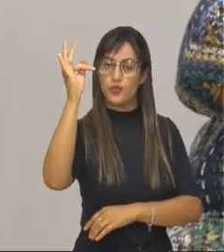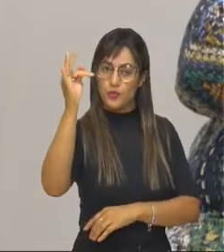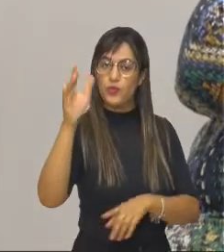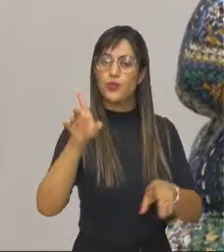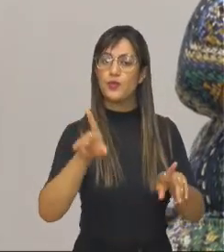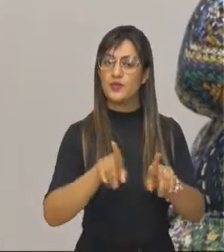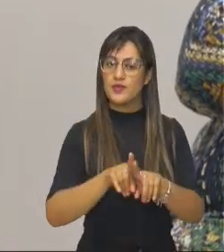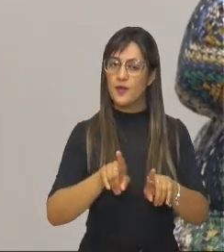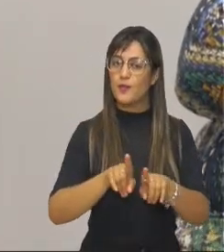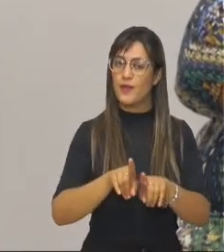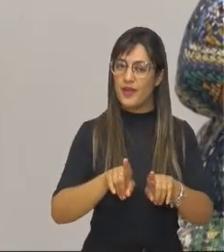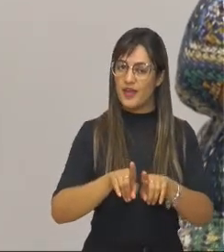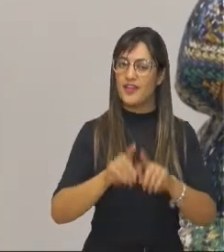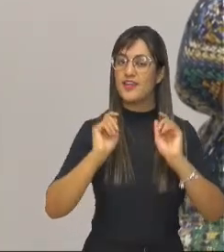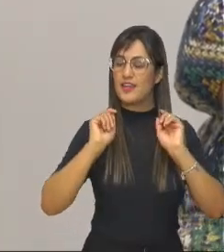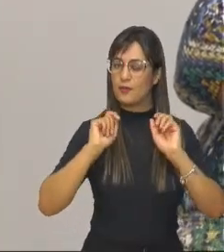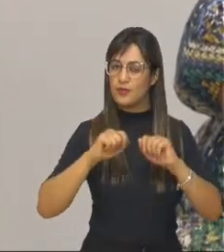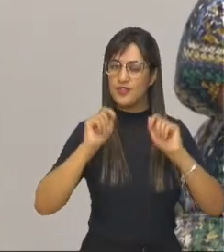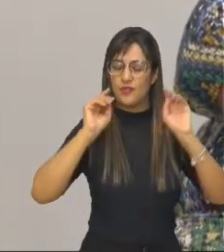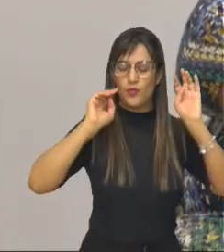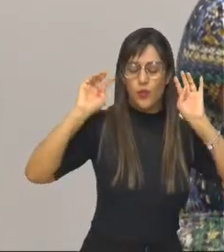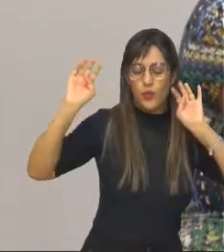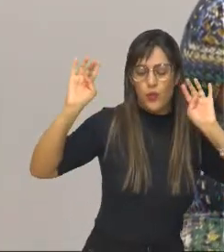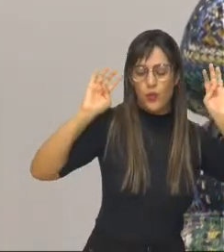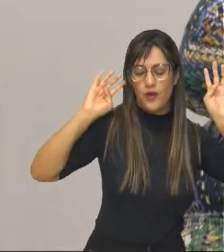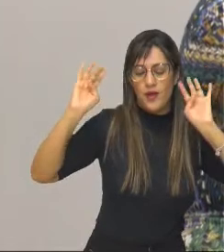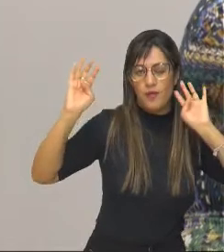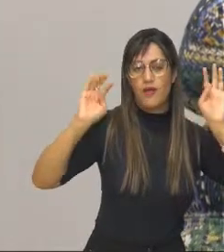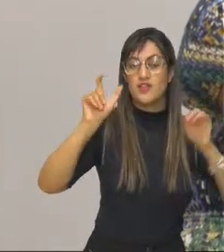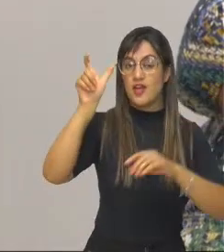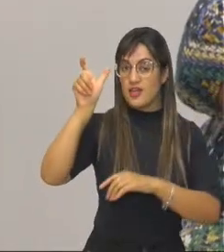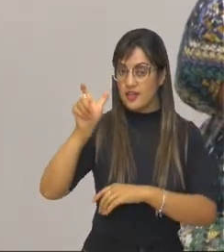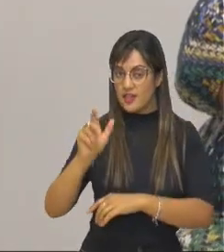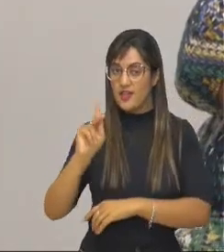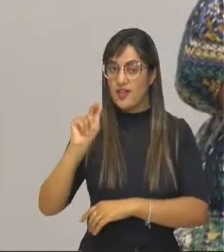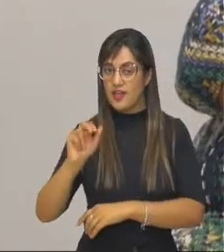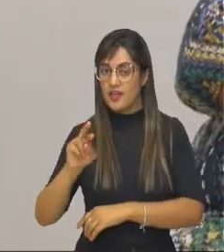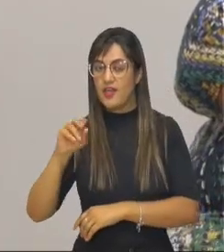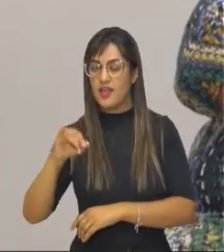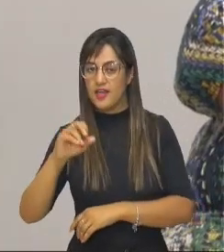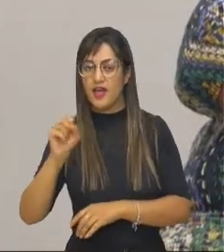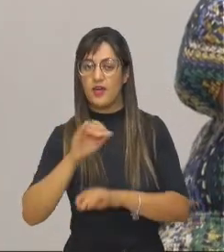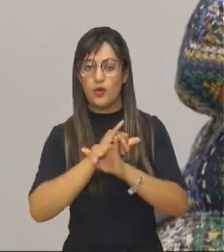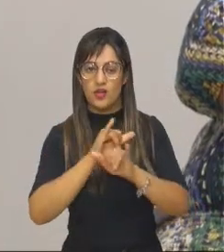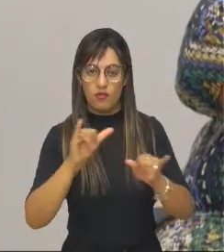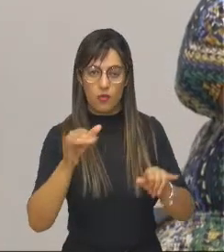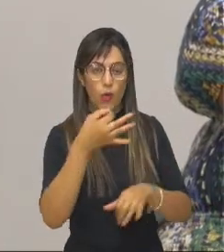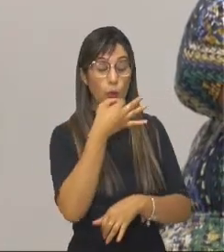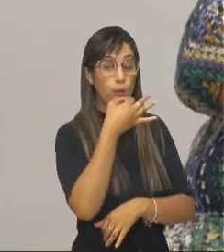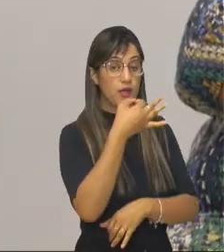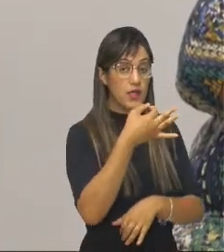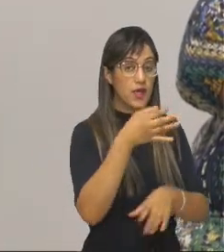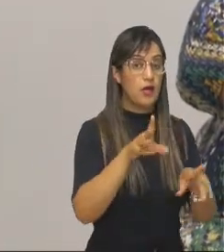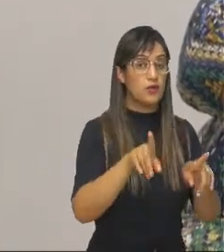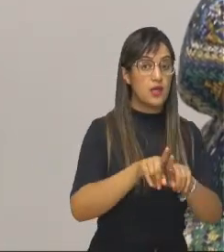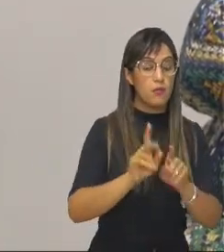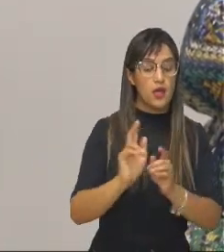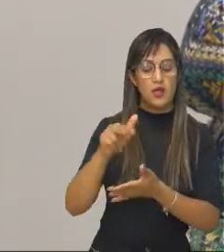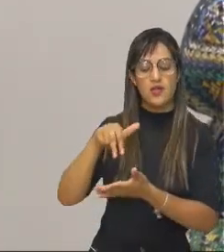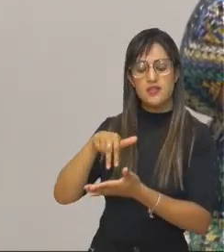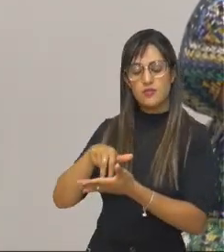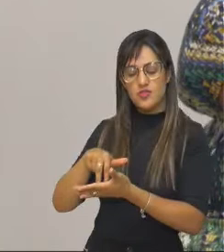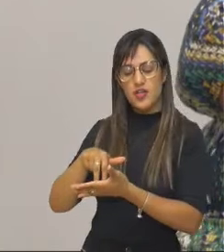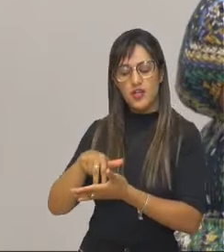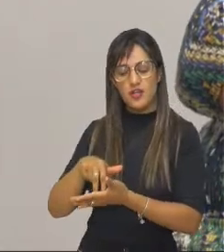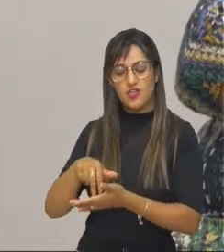futuro ainda impossível, inimaginável, que Caru falou tão bem hoje várias vezes, né, mas que, estando aqui, a gente já está semeando alguma coisa que a gente ainda nem